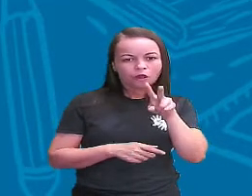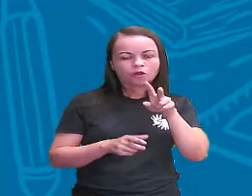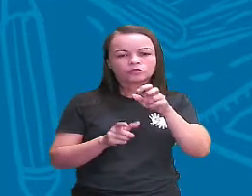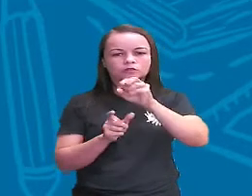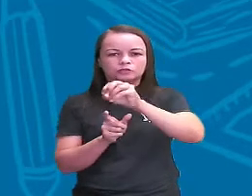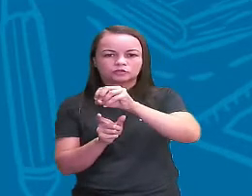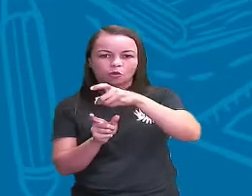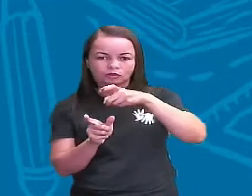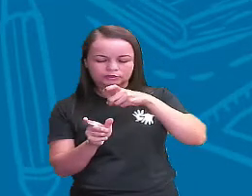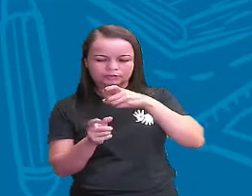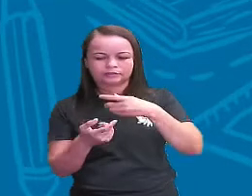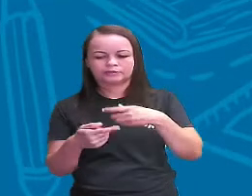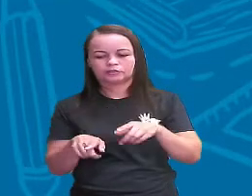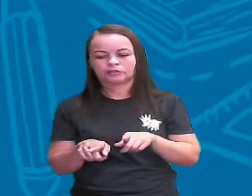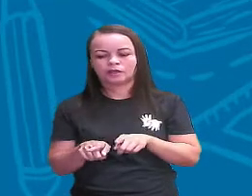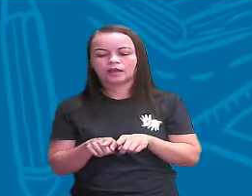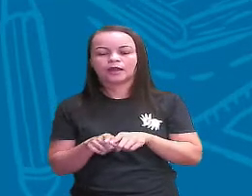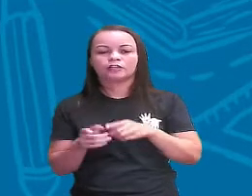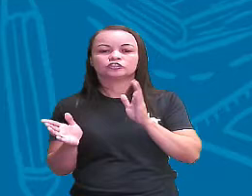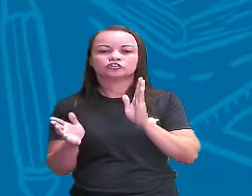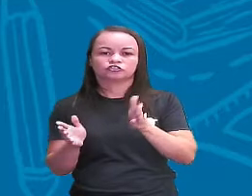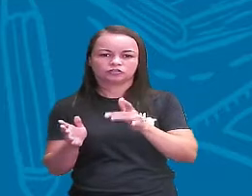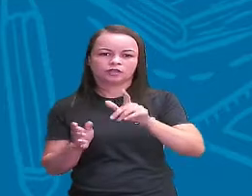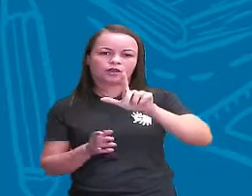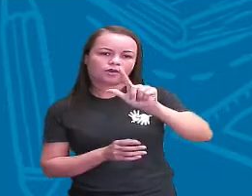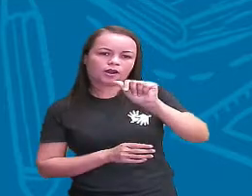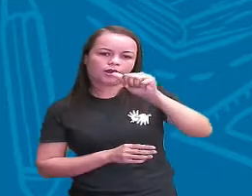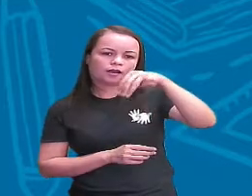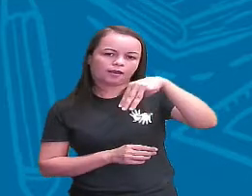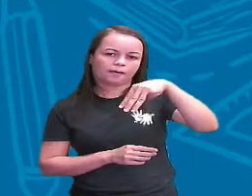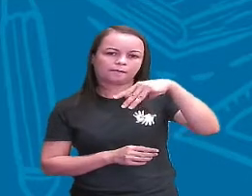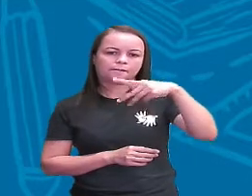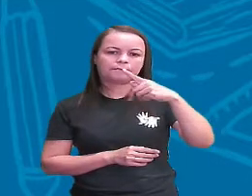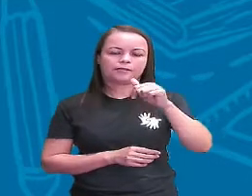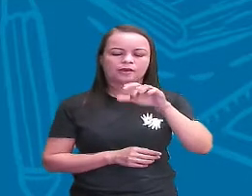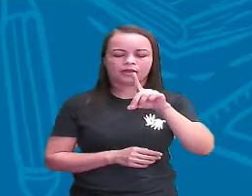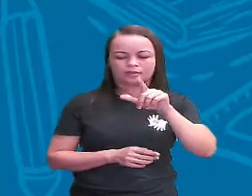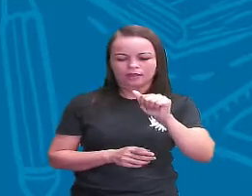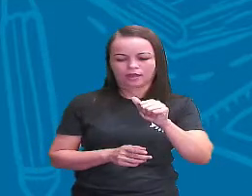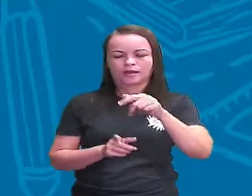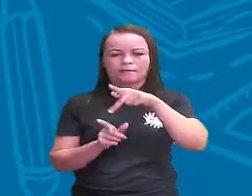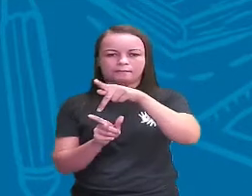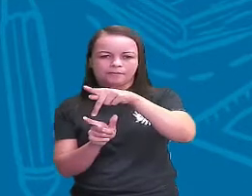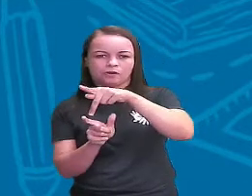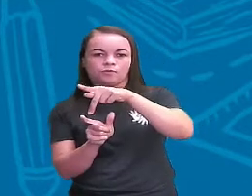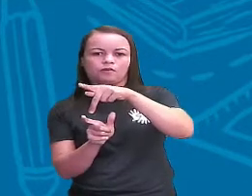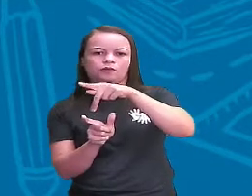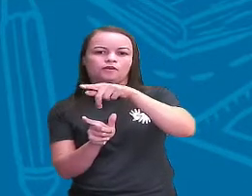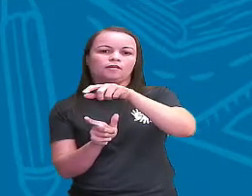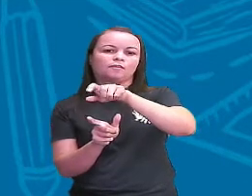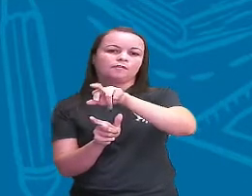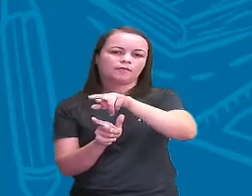a antepenúltima, a terceira sílaba, então ela é uma proparoxítona.